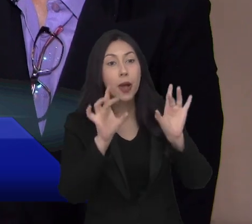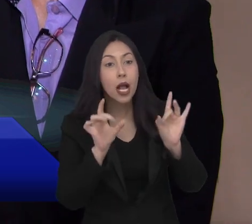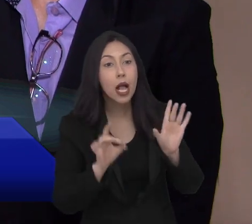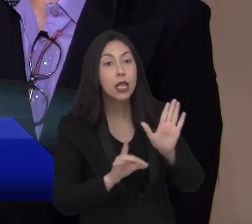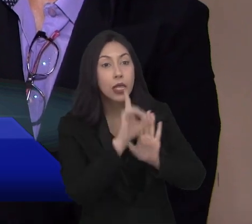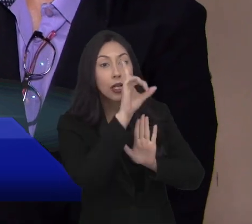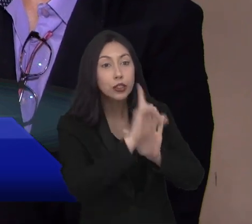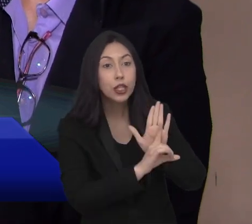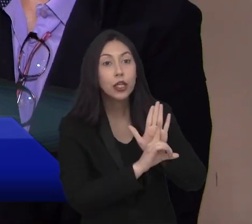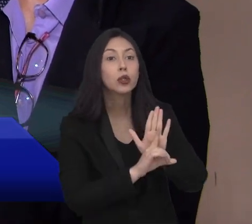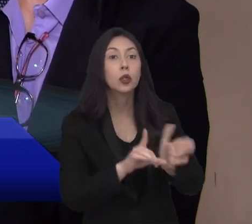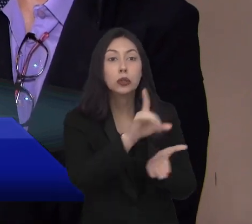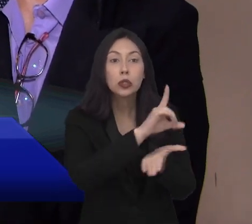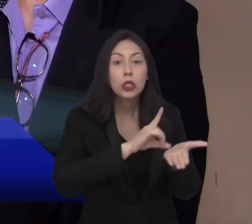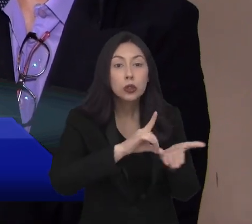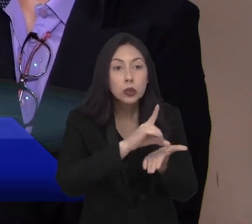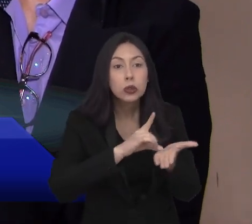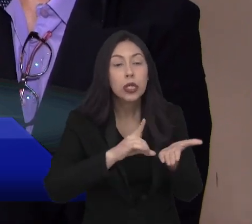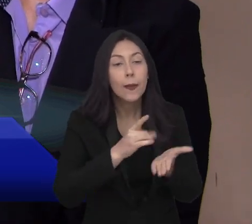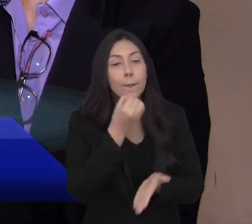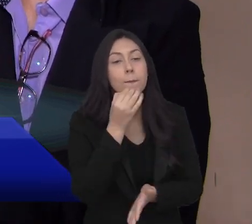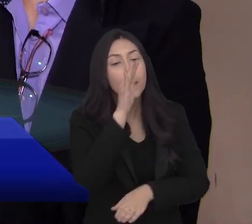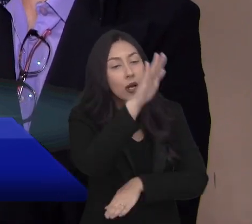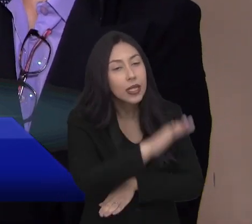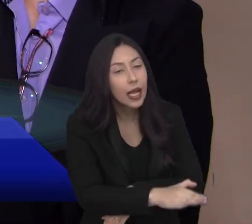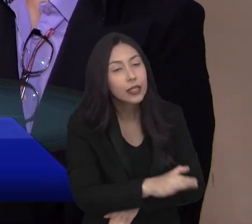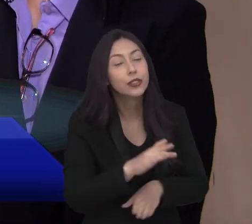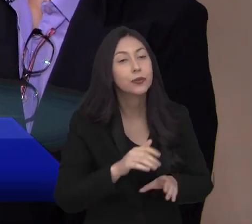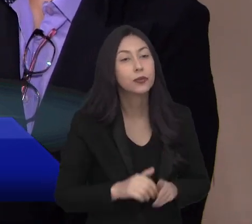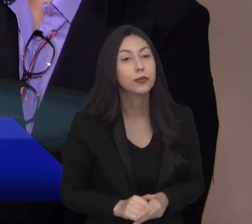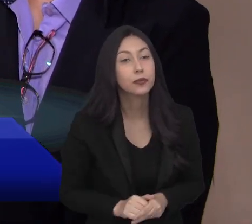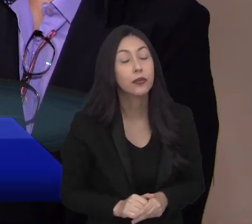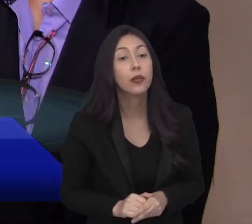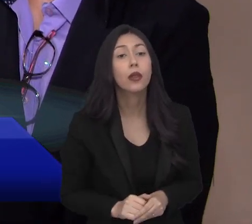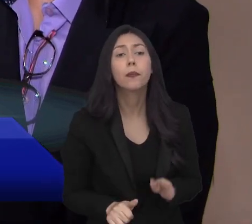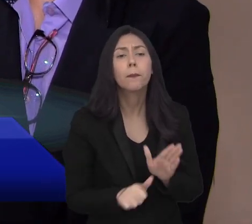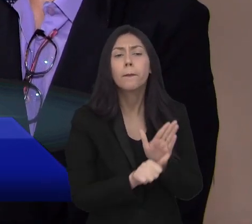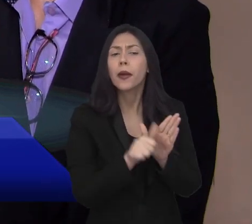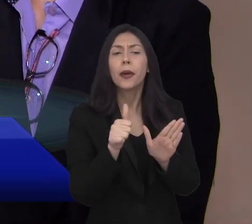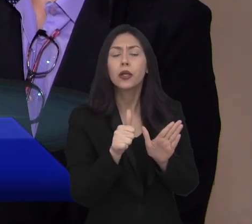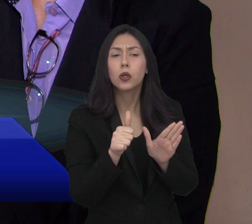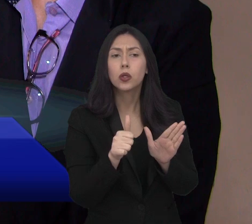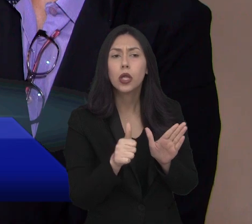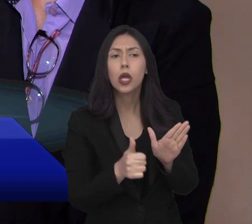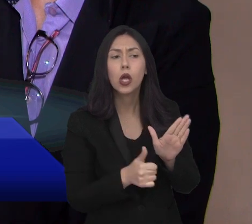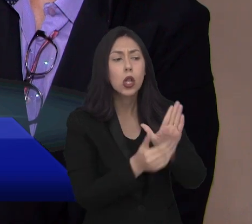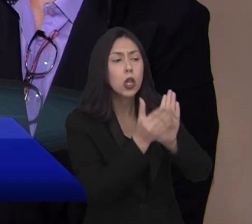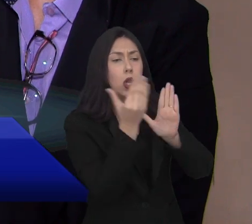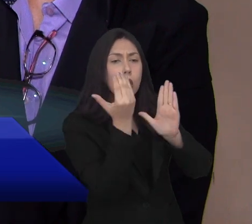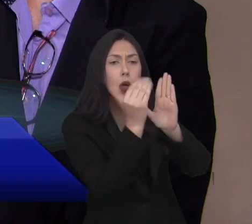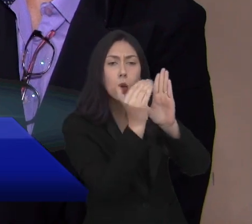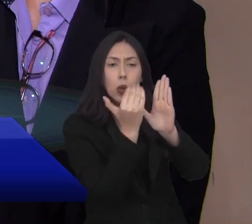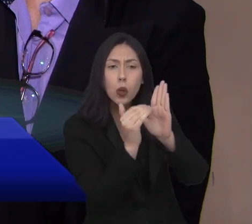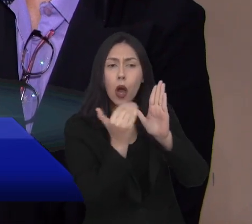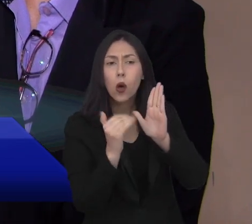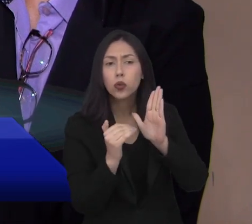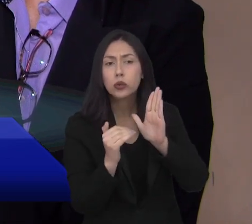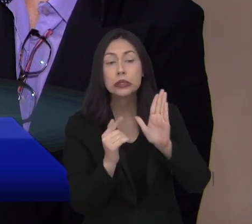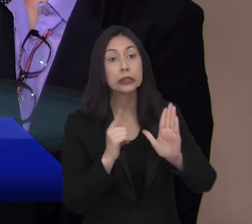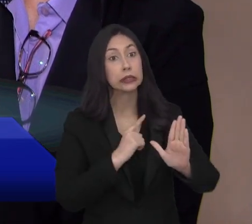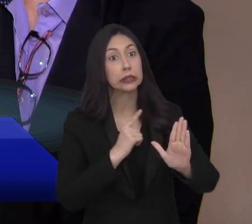em direito digital e compliance. Irati, boa tarde para você. Primeiramente, conteúdos manipulados por